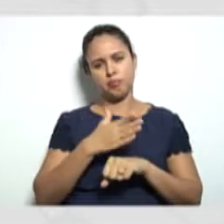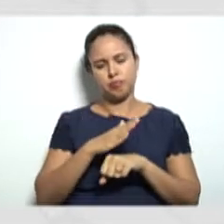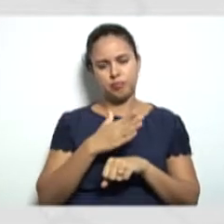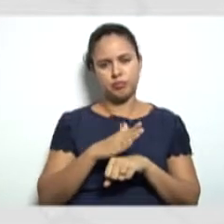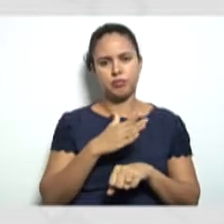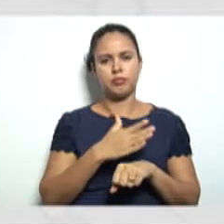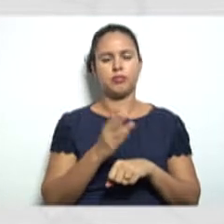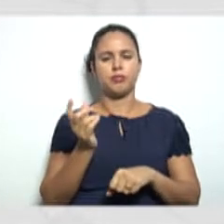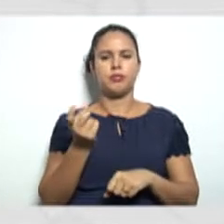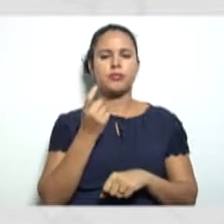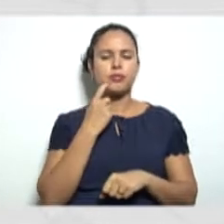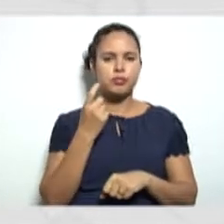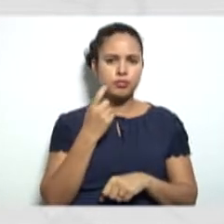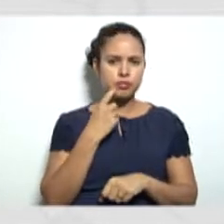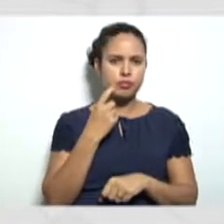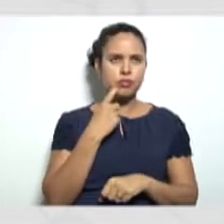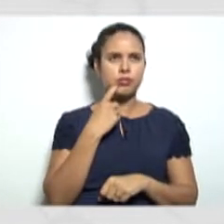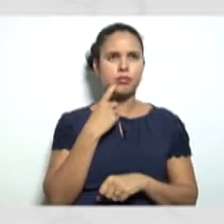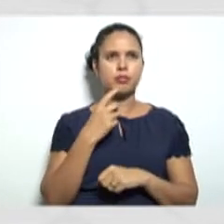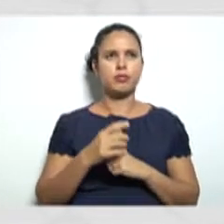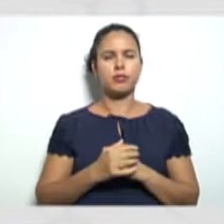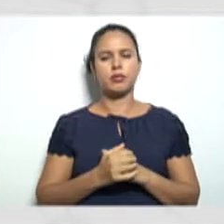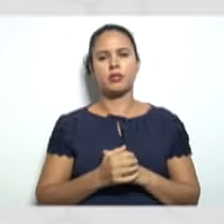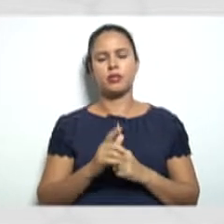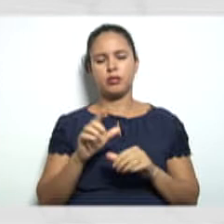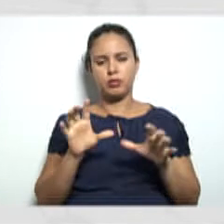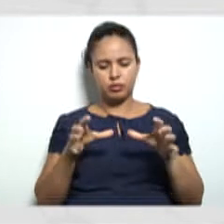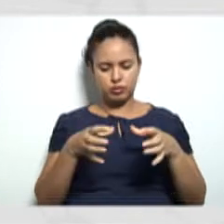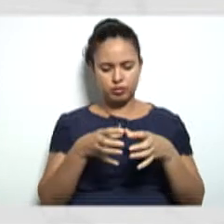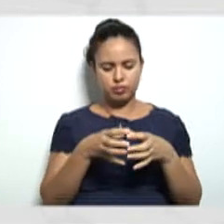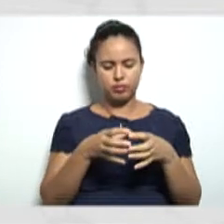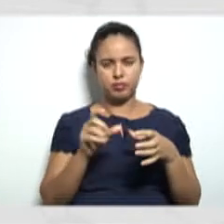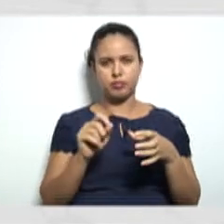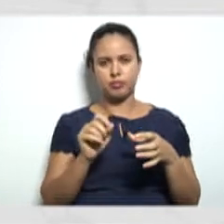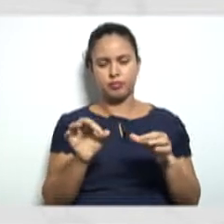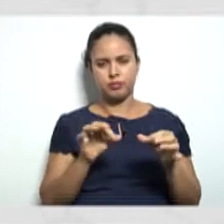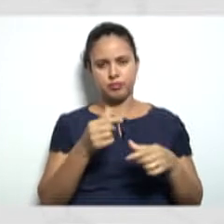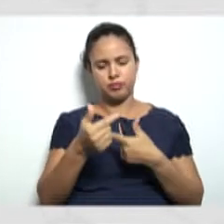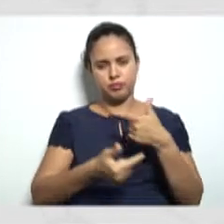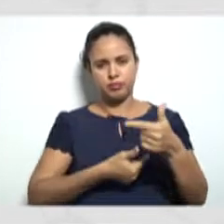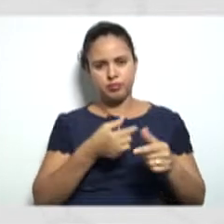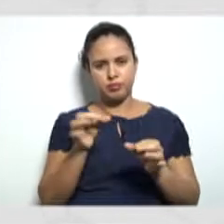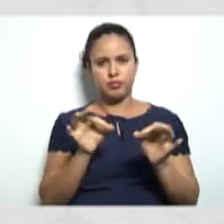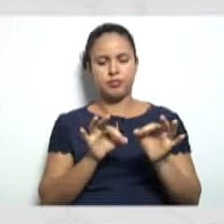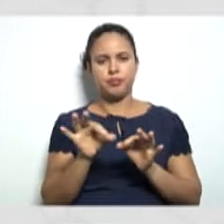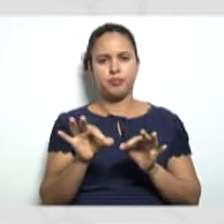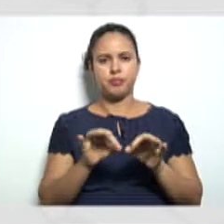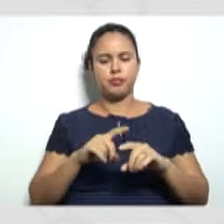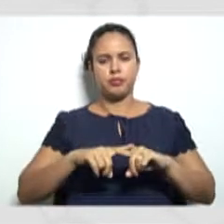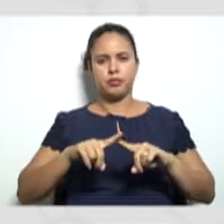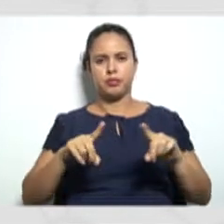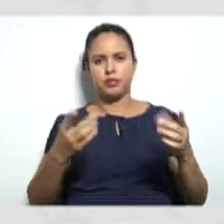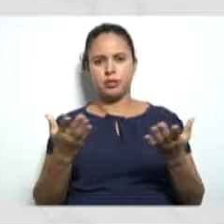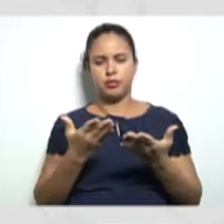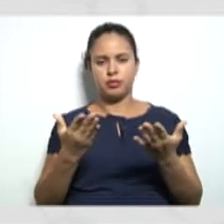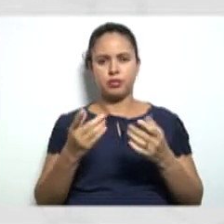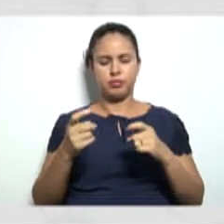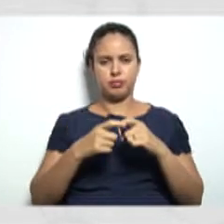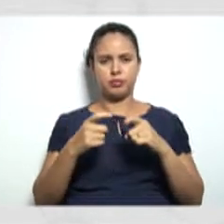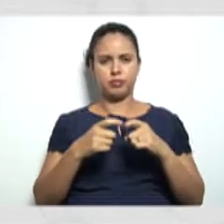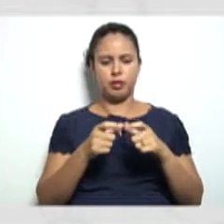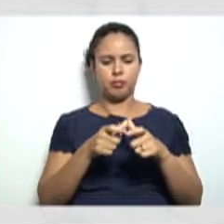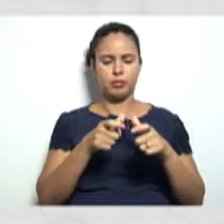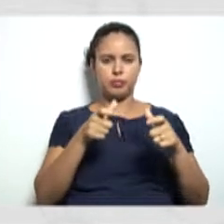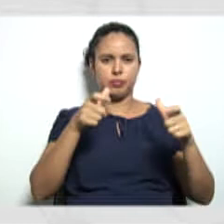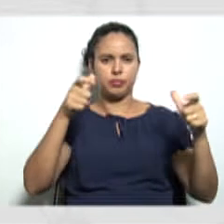trabalho. Eles eram uma classe de trabalhadores que também trabalhavam organizados aí. Mas hoje em dia os médicos cresceram